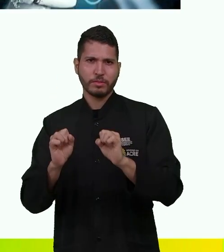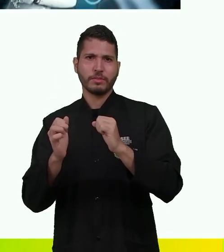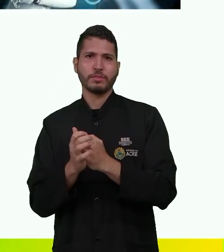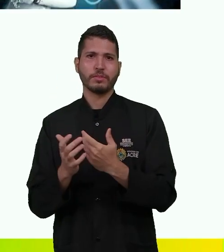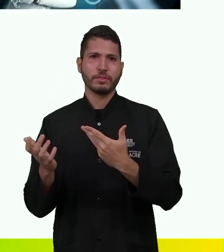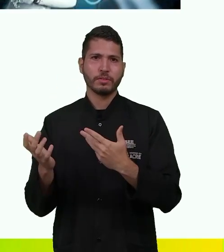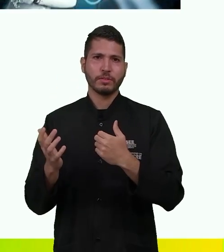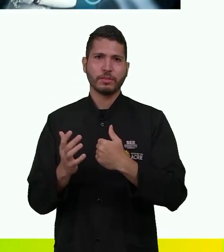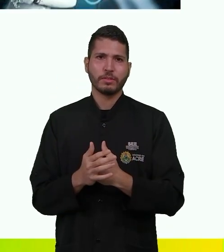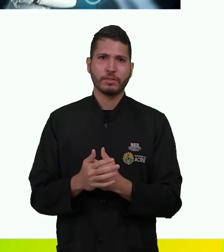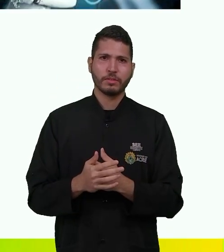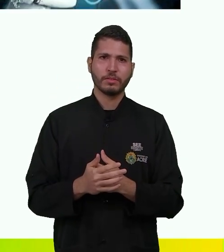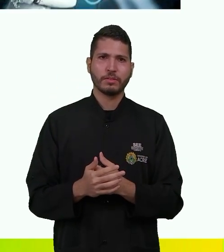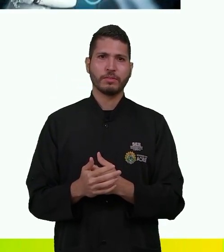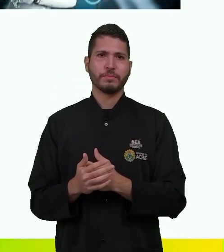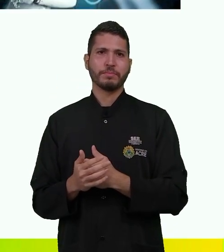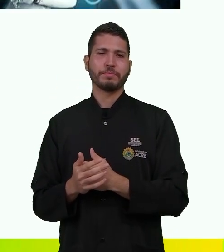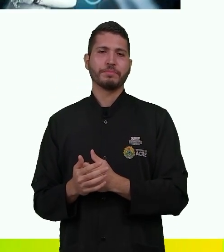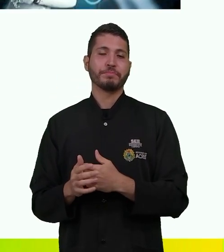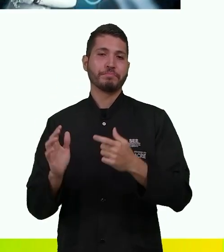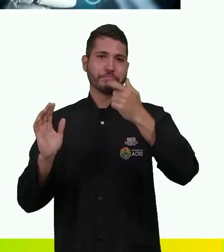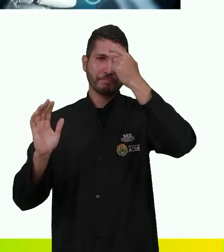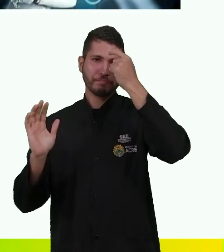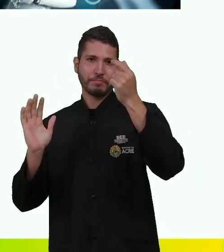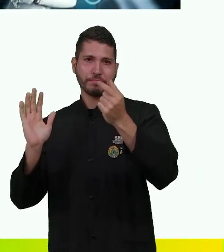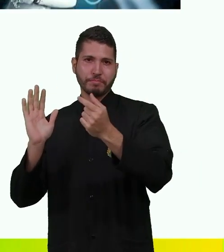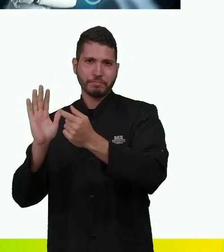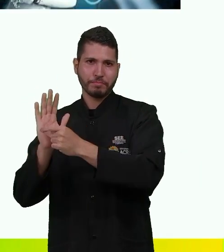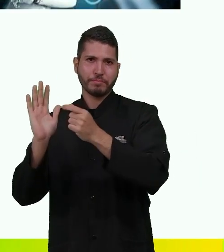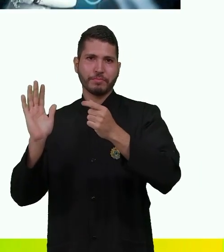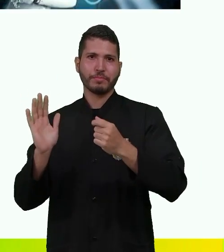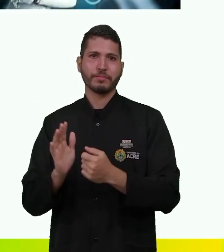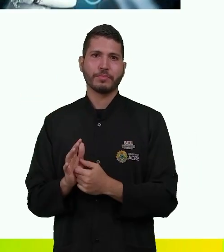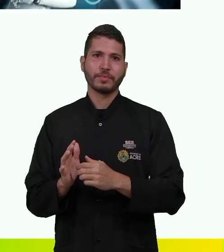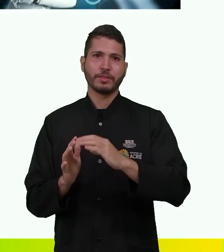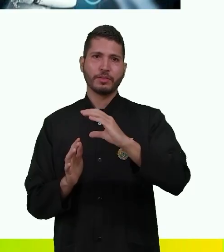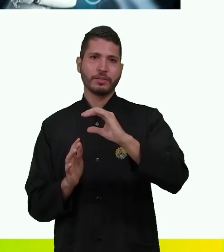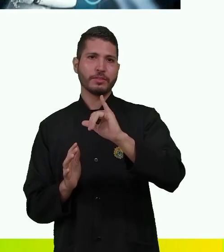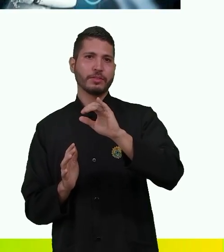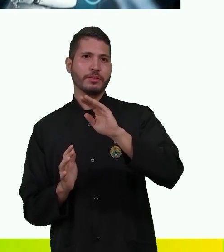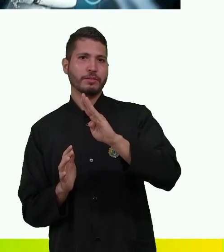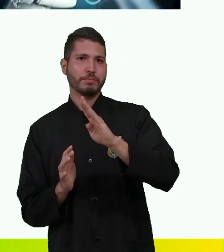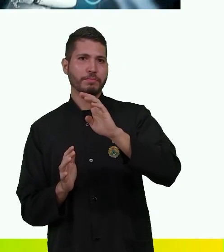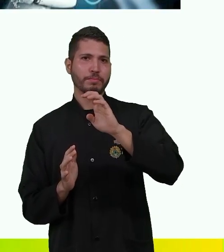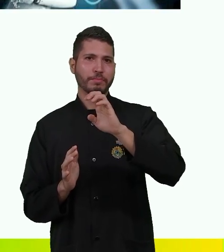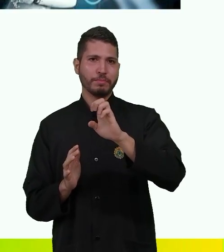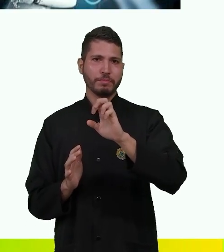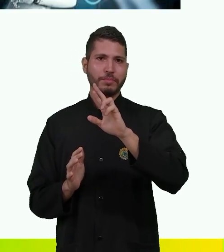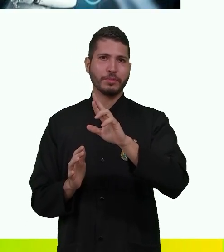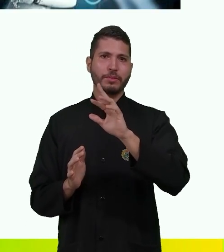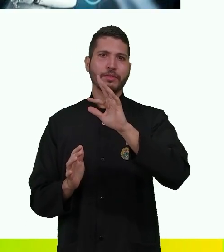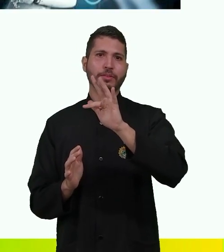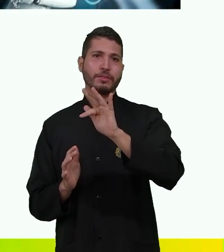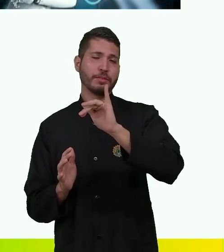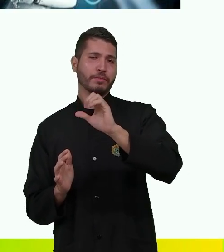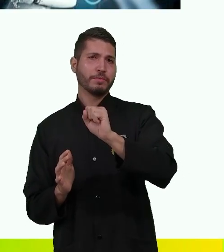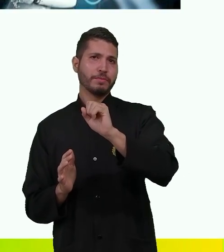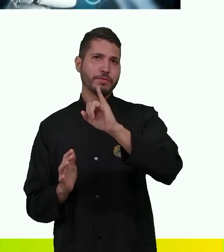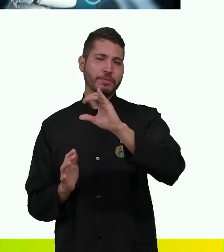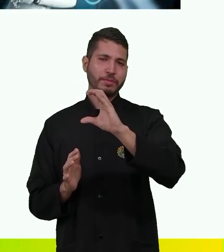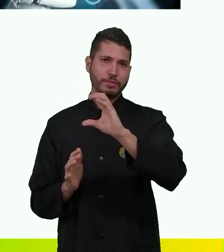aprendizagem, inteligência artificial e o surgimento das máquinas inteligentes. Os robôs passaram a